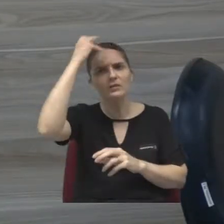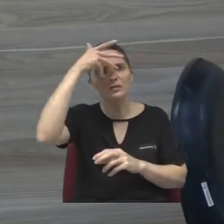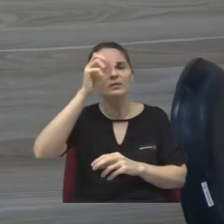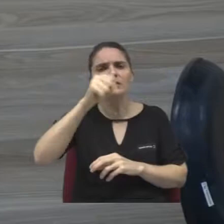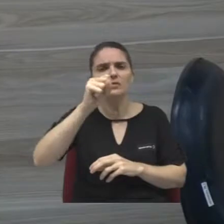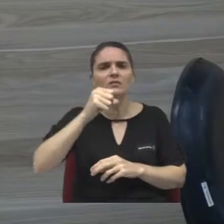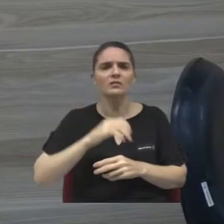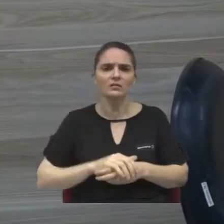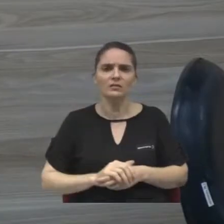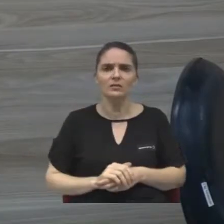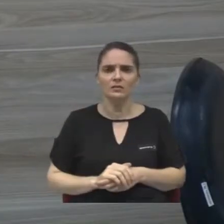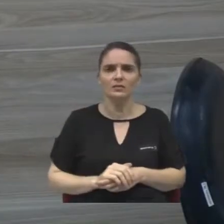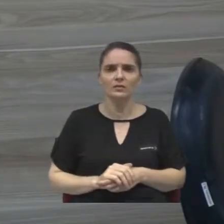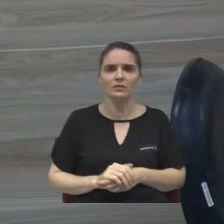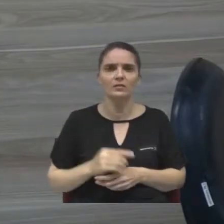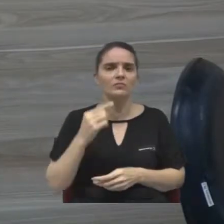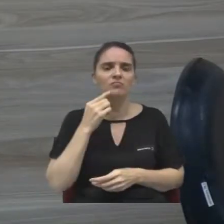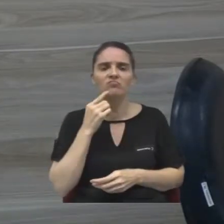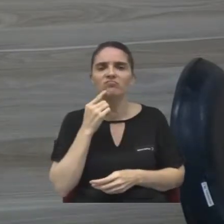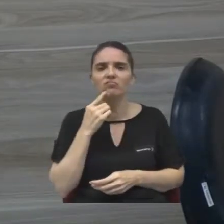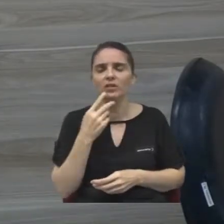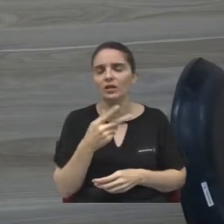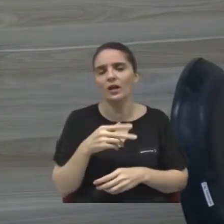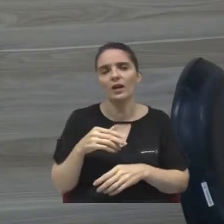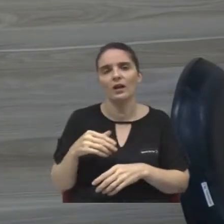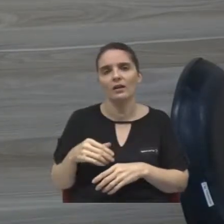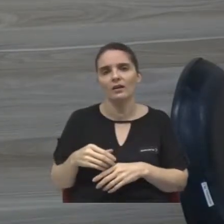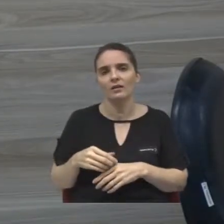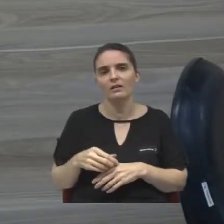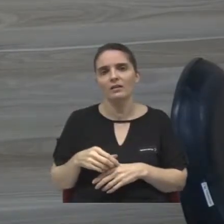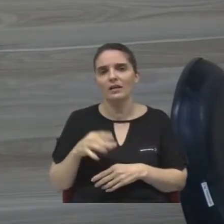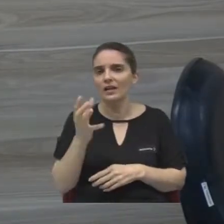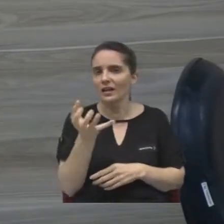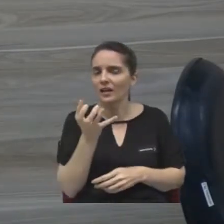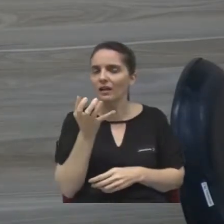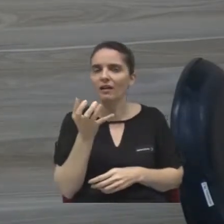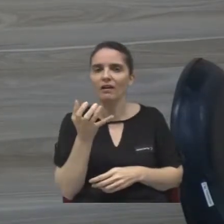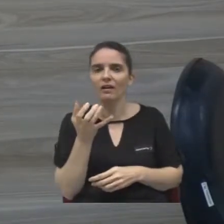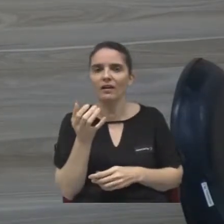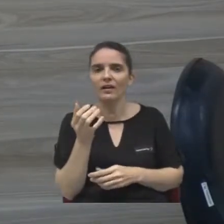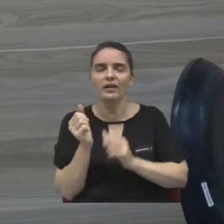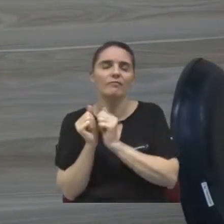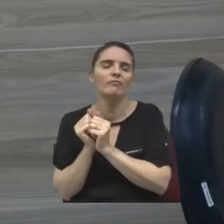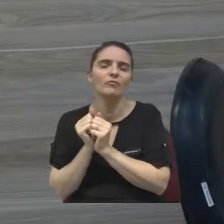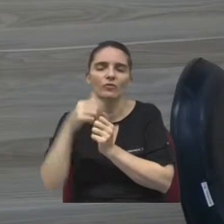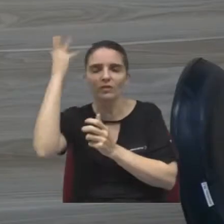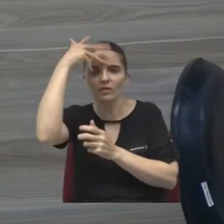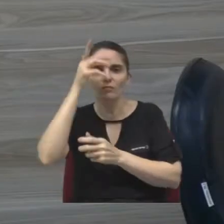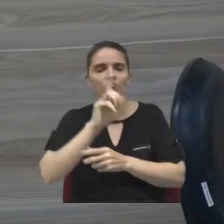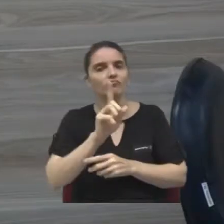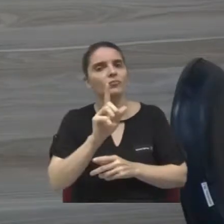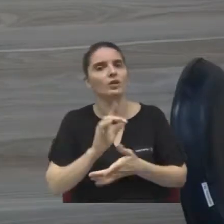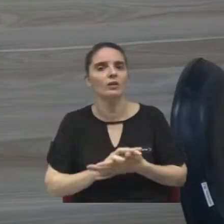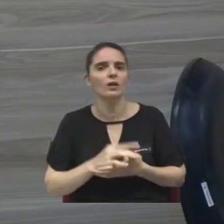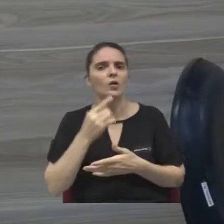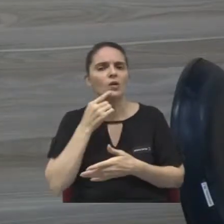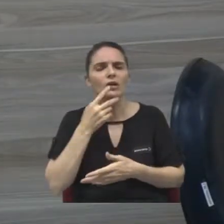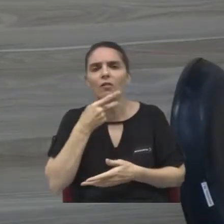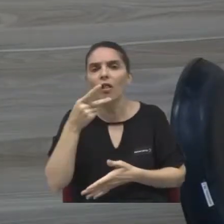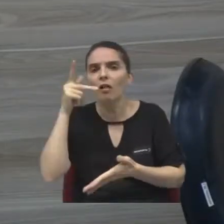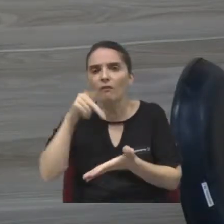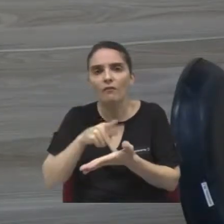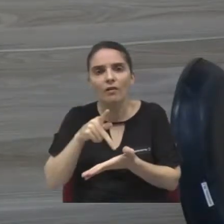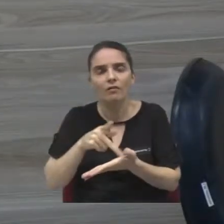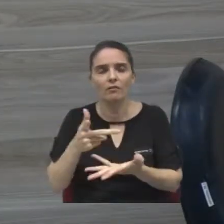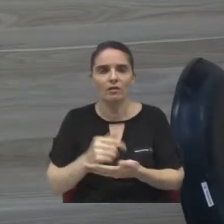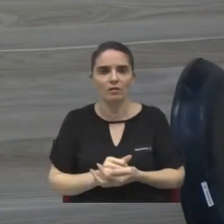aqui fazendo lobby, que a senhora sabe que eu não faço lobby com ninguém. Mas é fato que as respostas dos executivos estão vindo vazias. Não sei com os